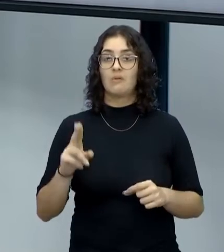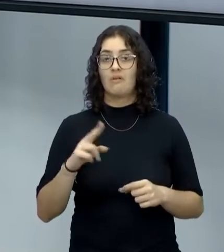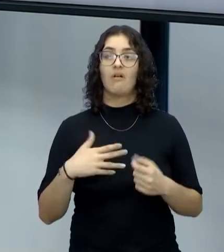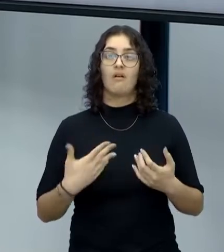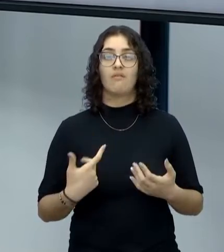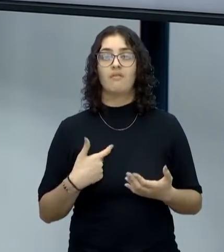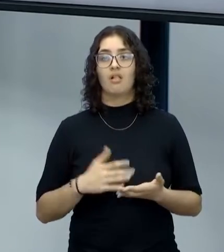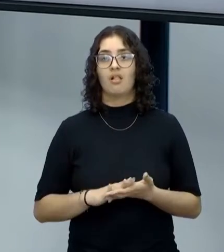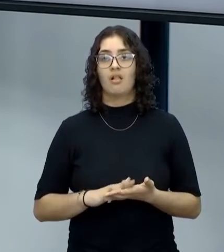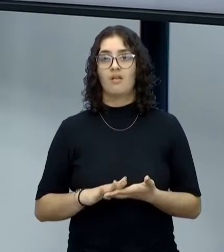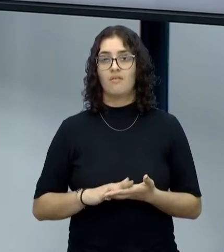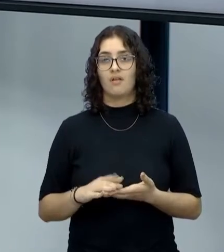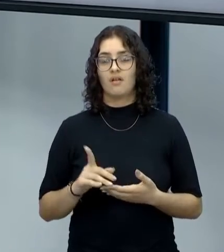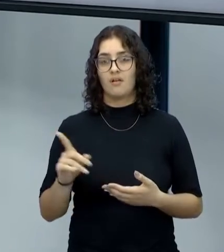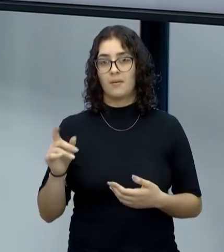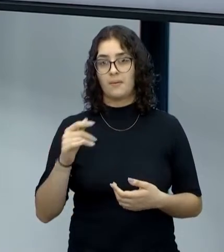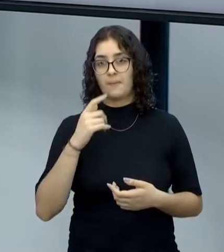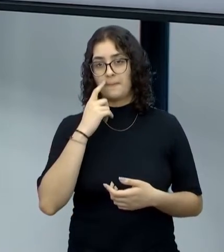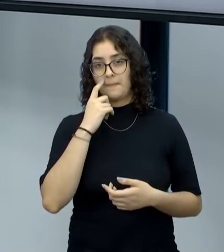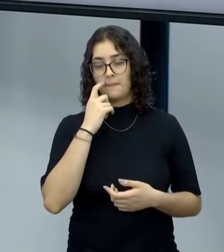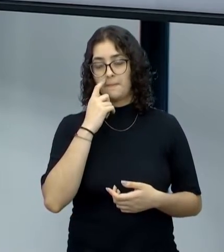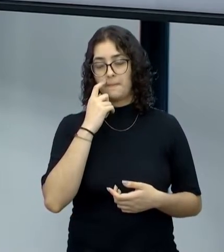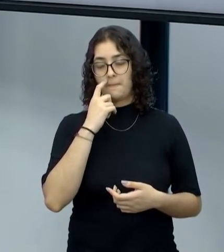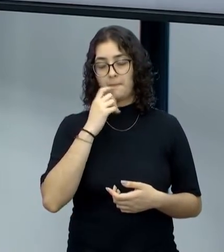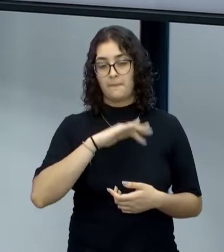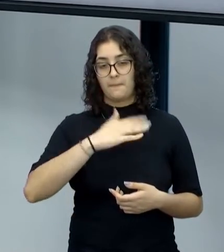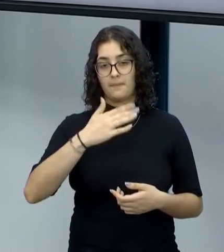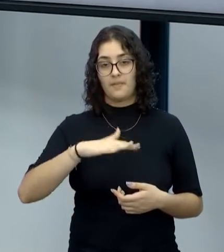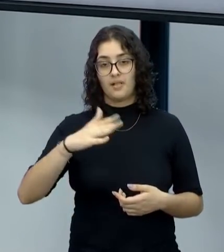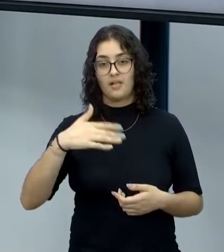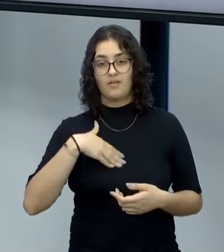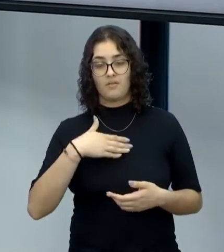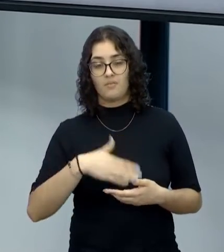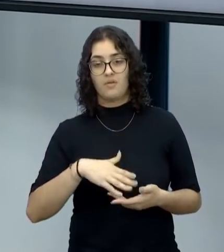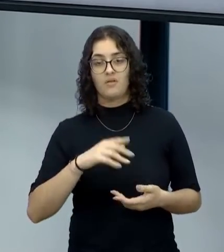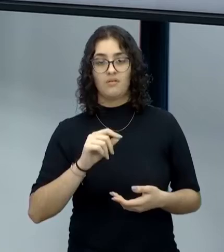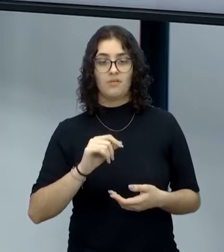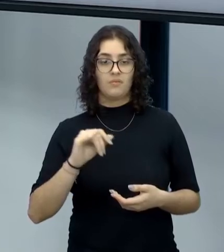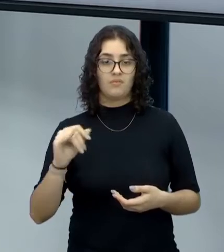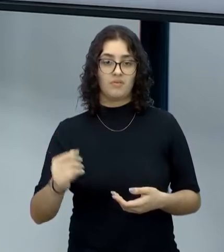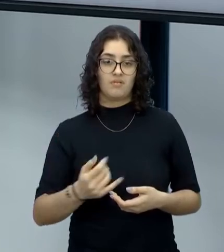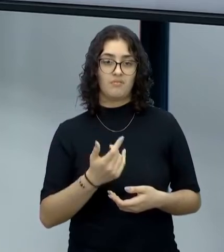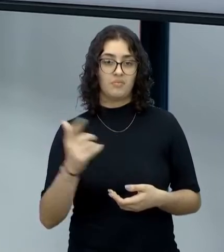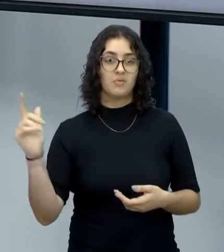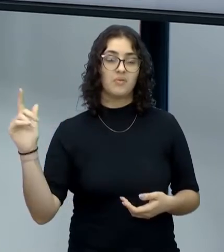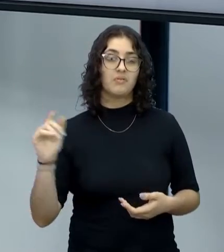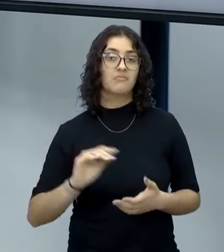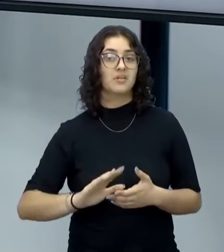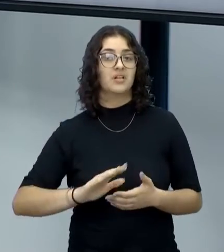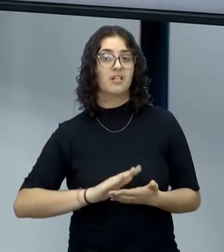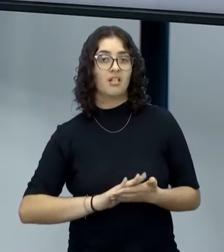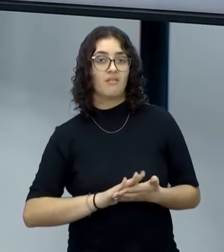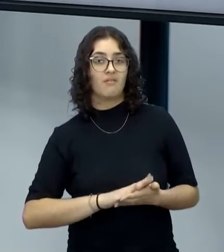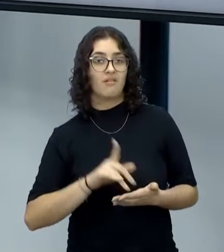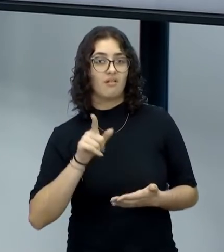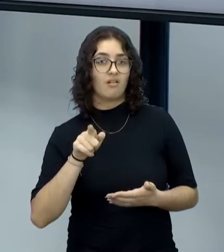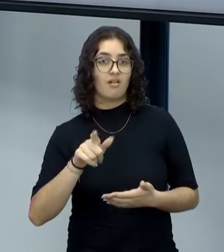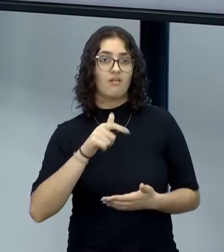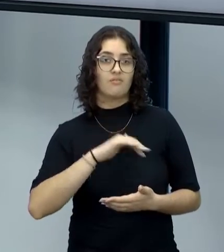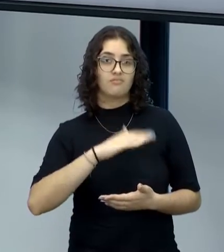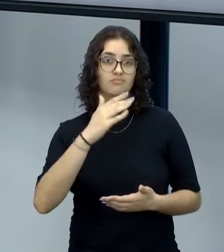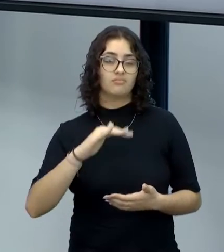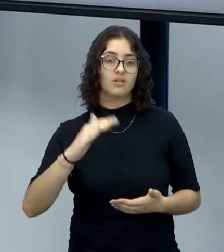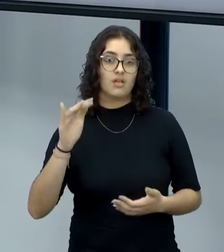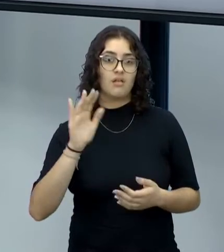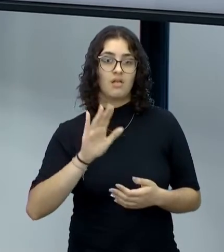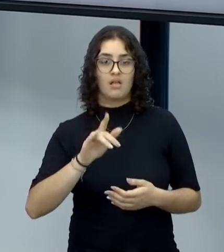vou lavar lá no rio o pote, né, de agrotóxico que eu acabei de usar para aproveitar outra coisa. Vai lá, lava no rio, né, só que